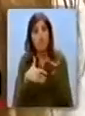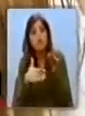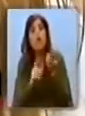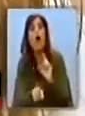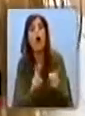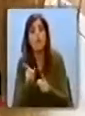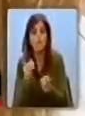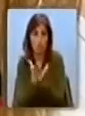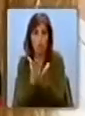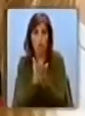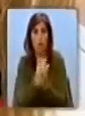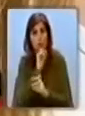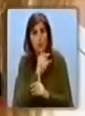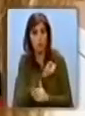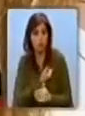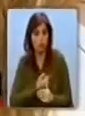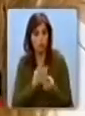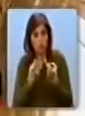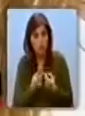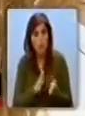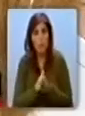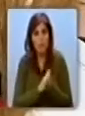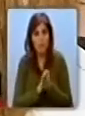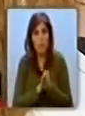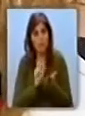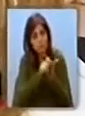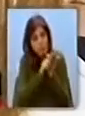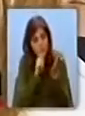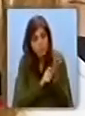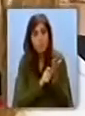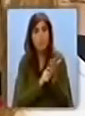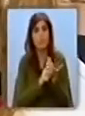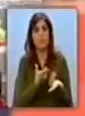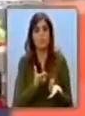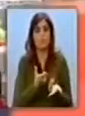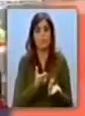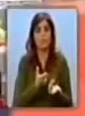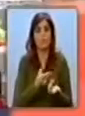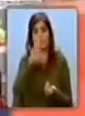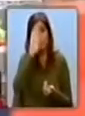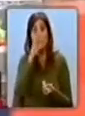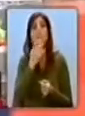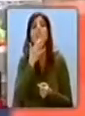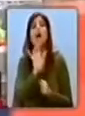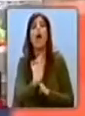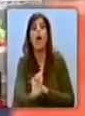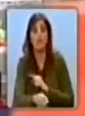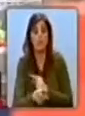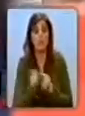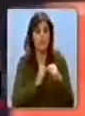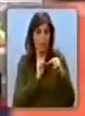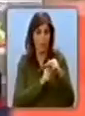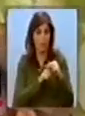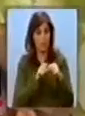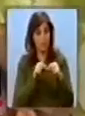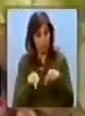poderia guardar os resultados, utilizar, dar o feedback e, portanto, construir a ação de redução do sal. As vantagens do dispositivo são